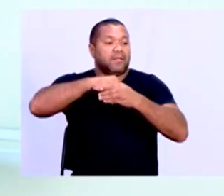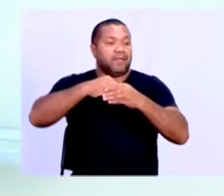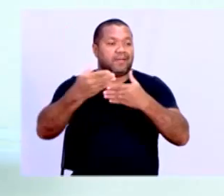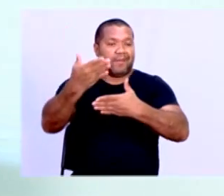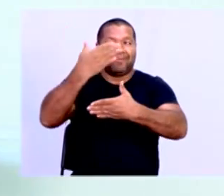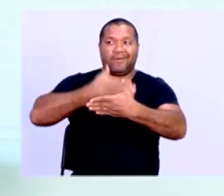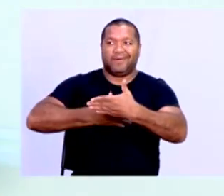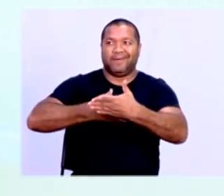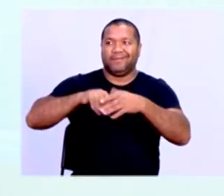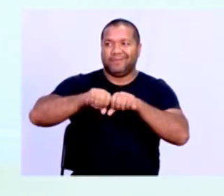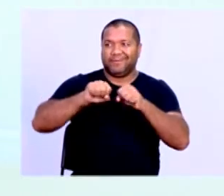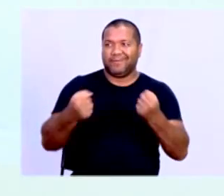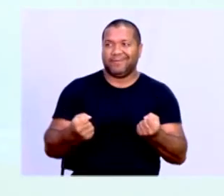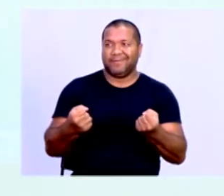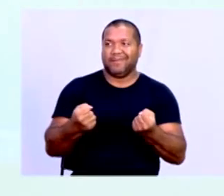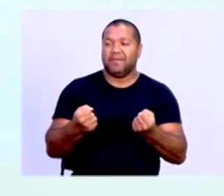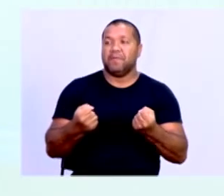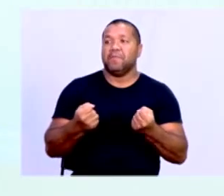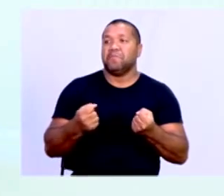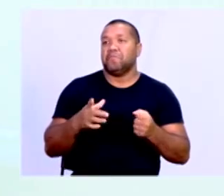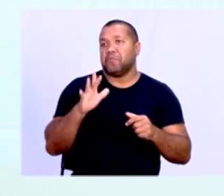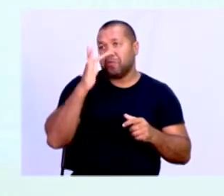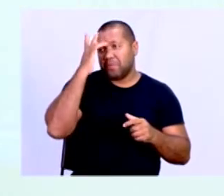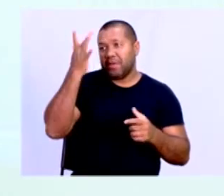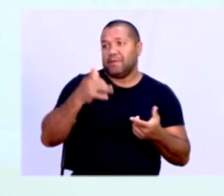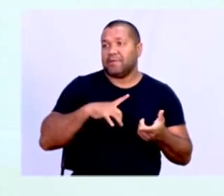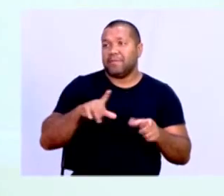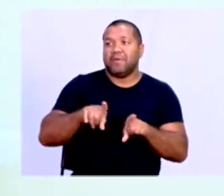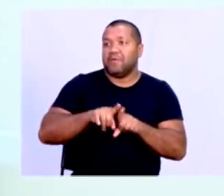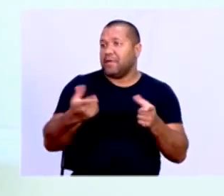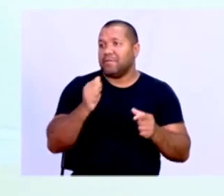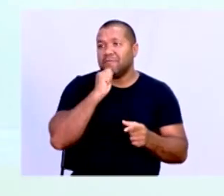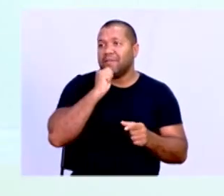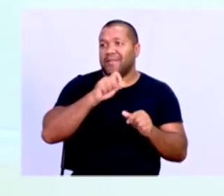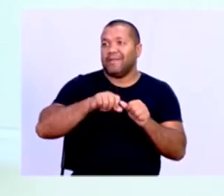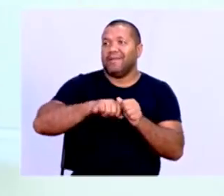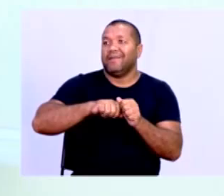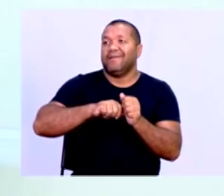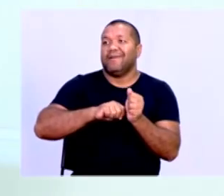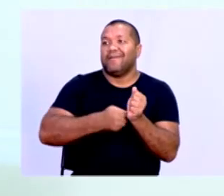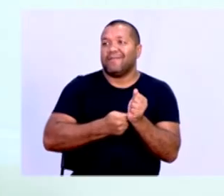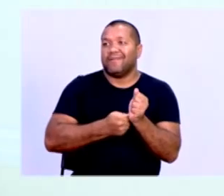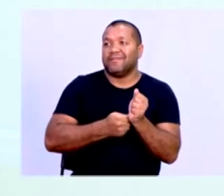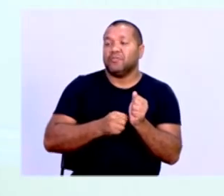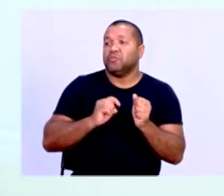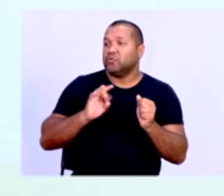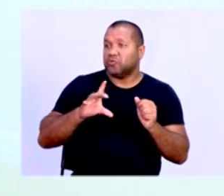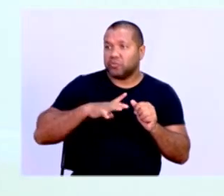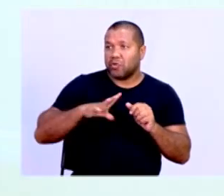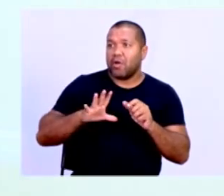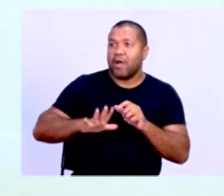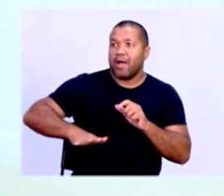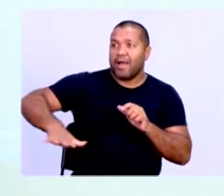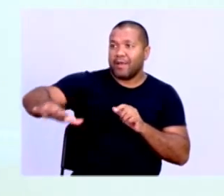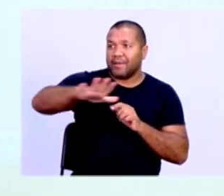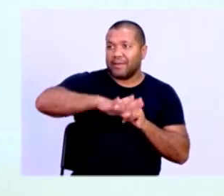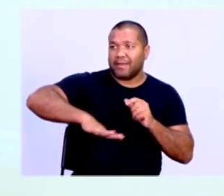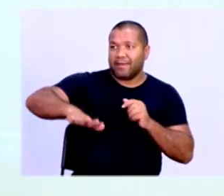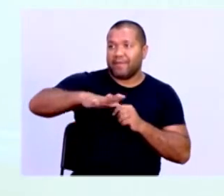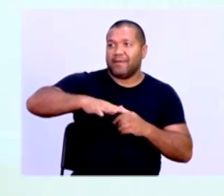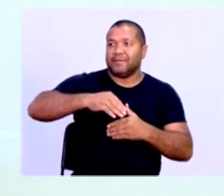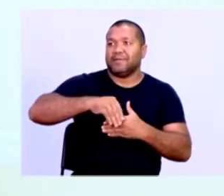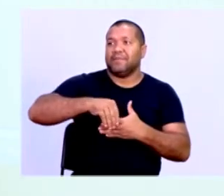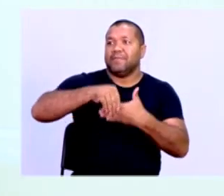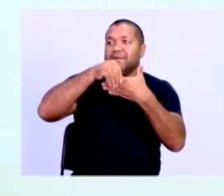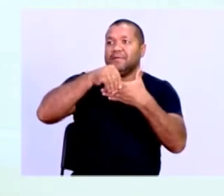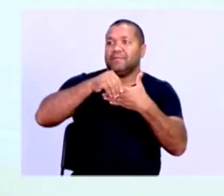dentro do sistema, muito menos ao código. Ele só vai ter acesso à interface principal do sistema e só.